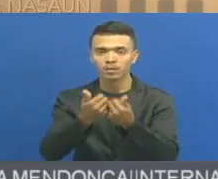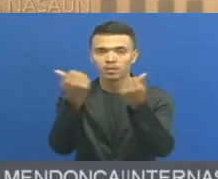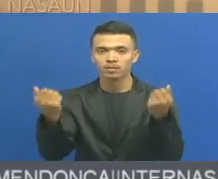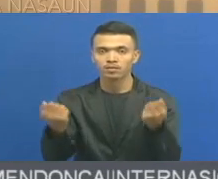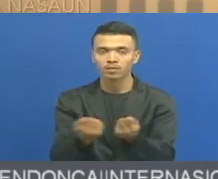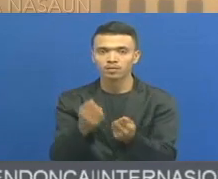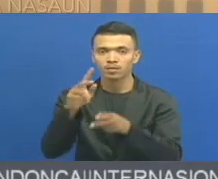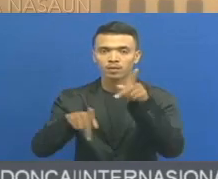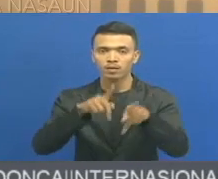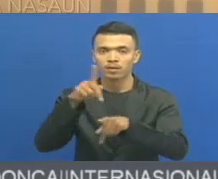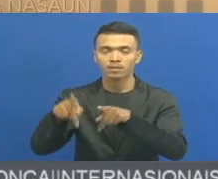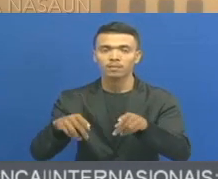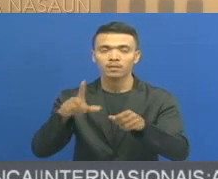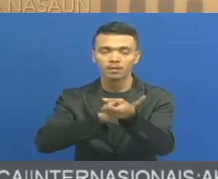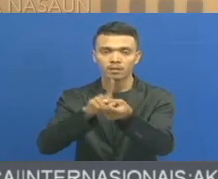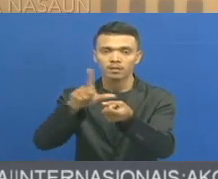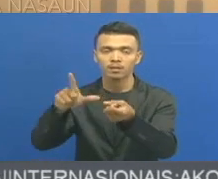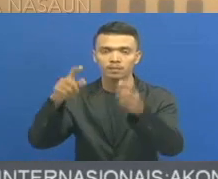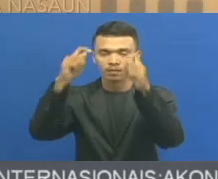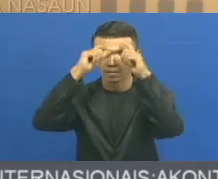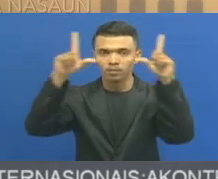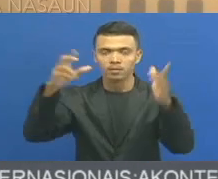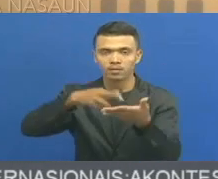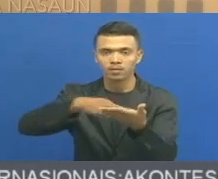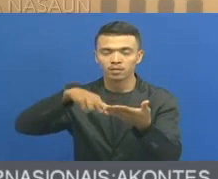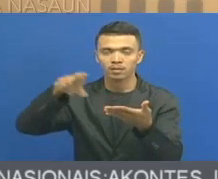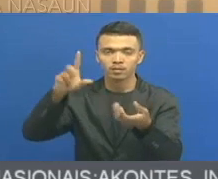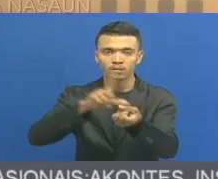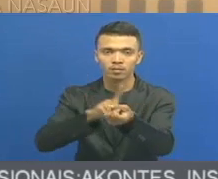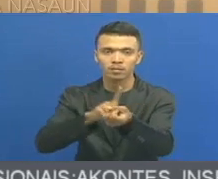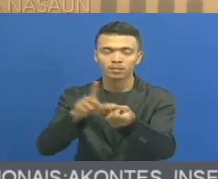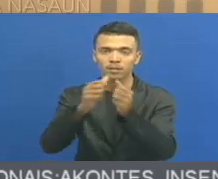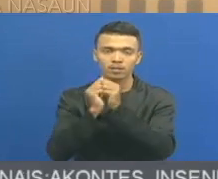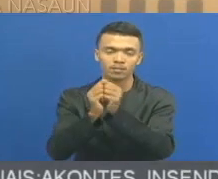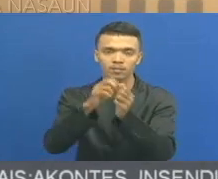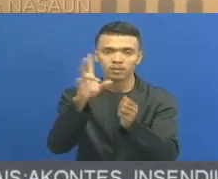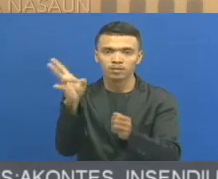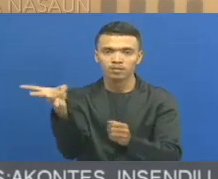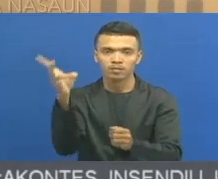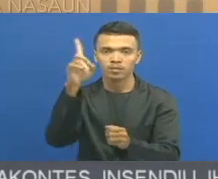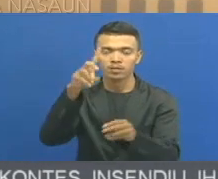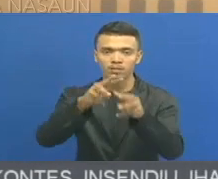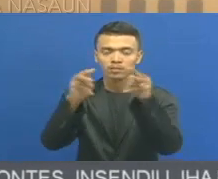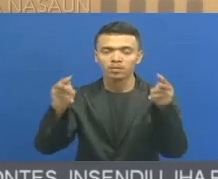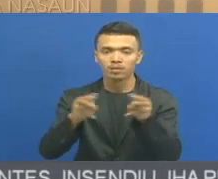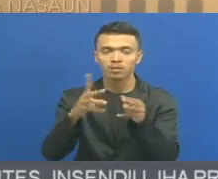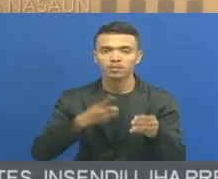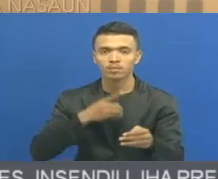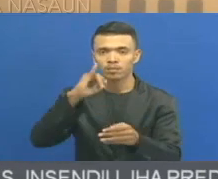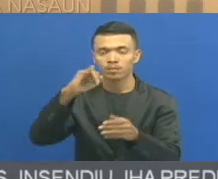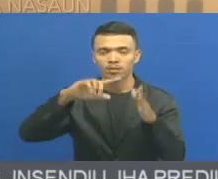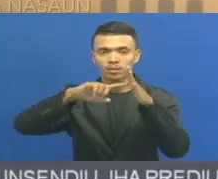Associação EMA afeta lepra. Timor-Leste resiste caso lepra hamudo kito nulo resin ida e ha município dili, hahu